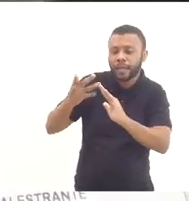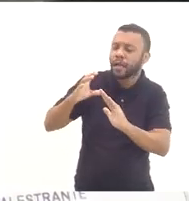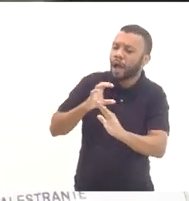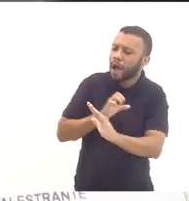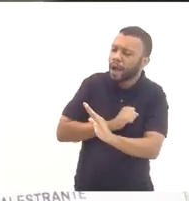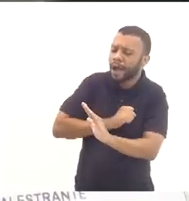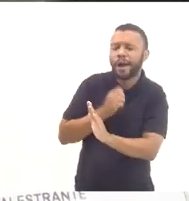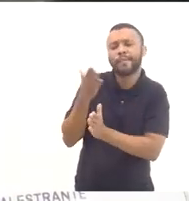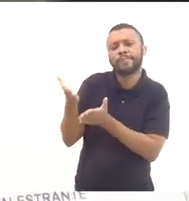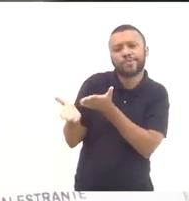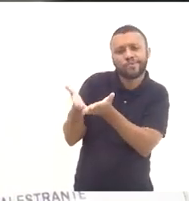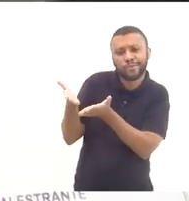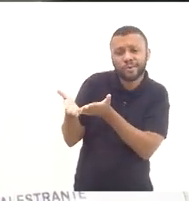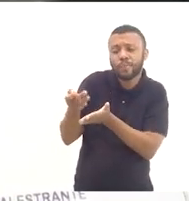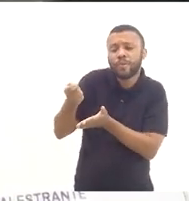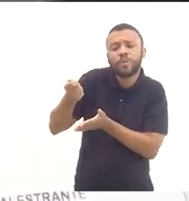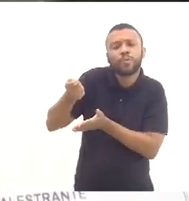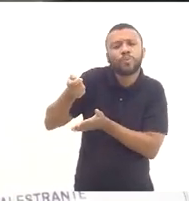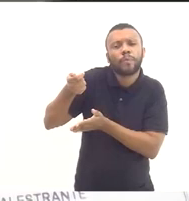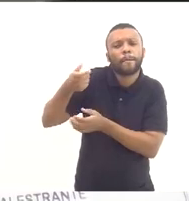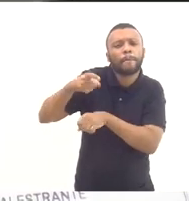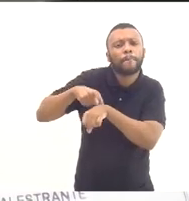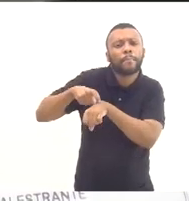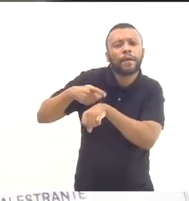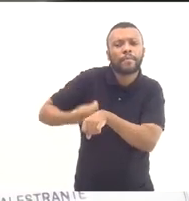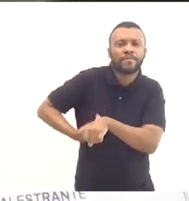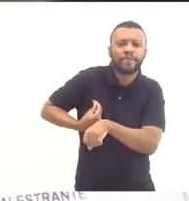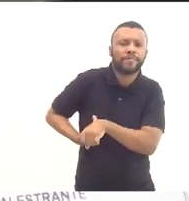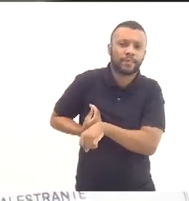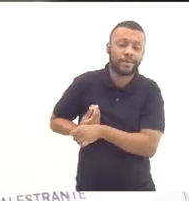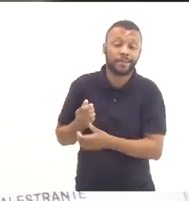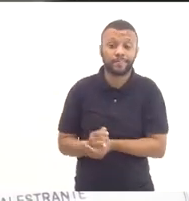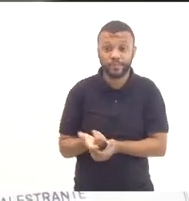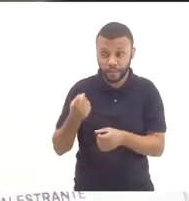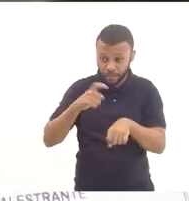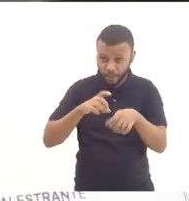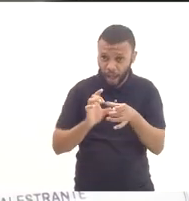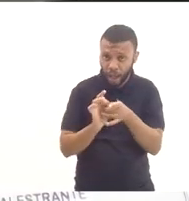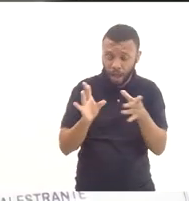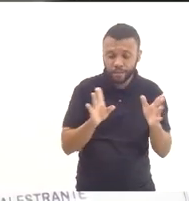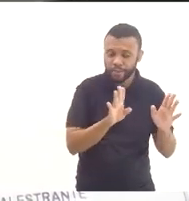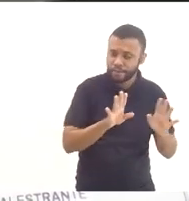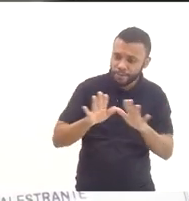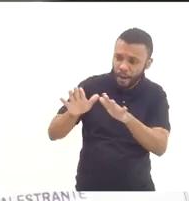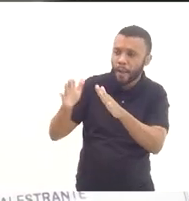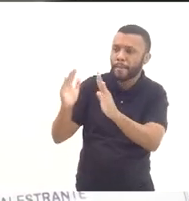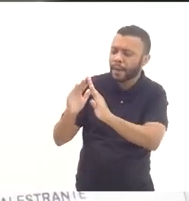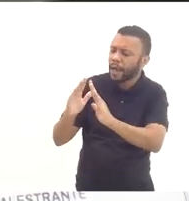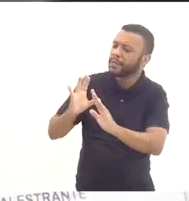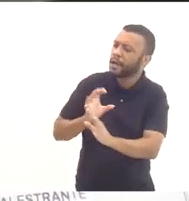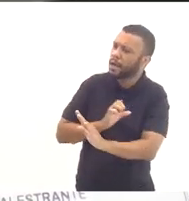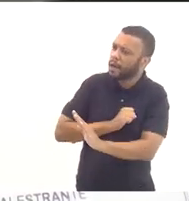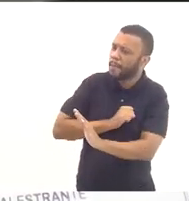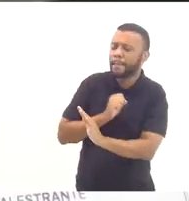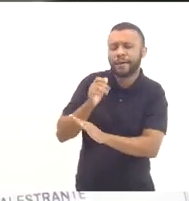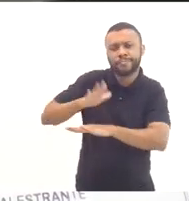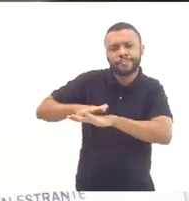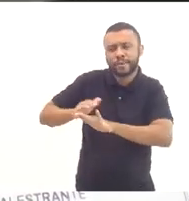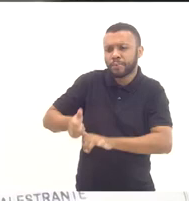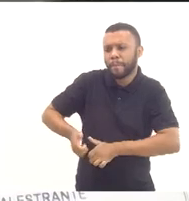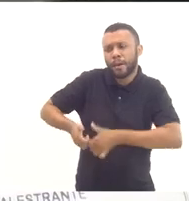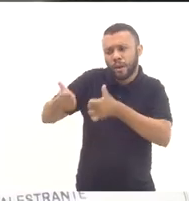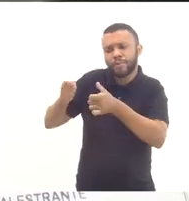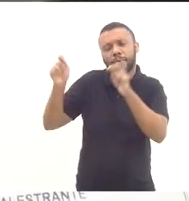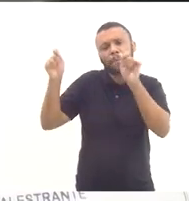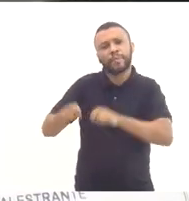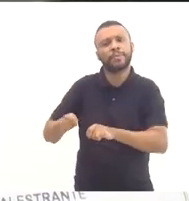como se ele fosse durar pouquíssimo ele falou para mim assim olha a quando seu filho tiver alta você vai para casa e ame seu filho faça o melhor que você puder